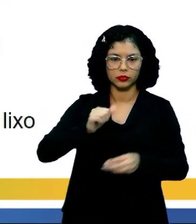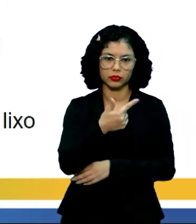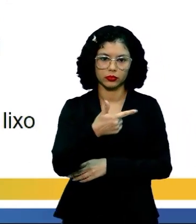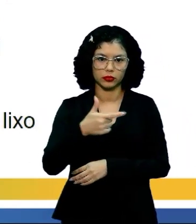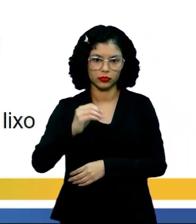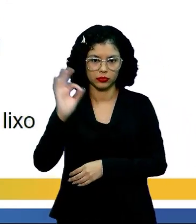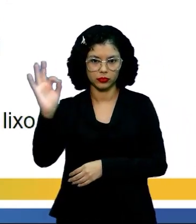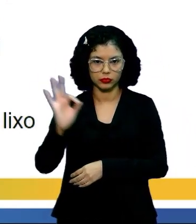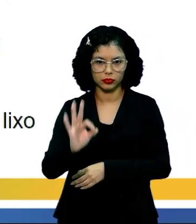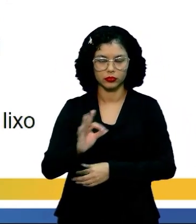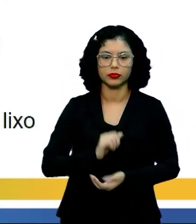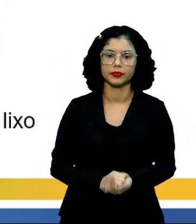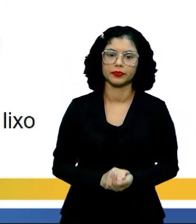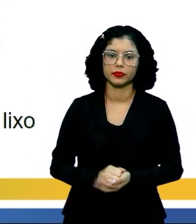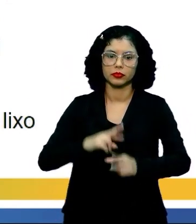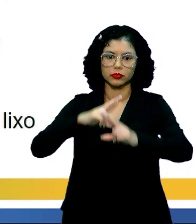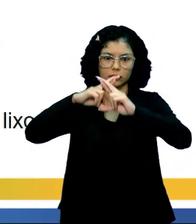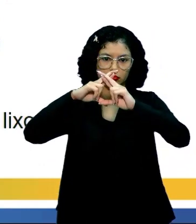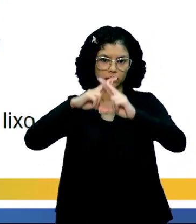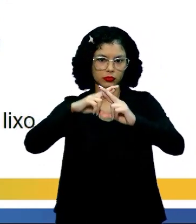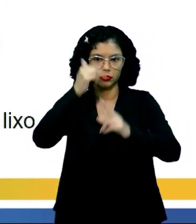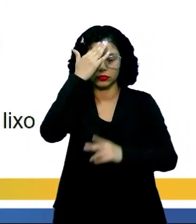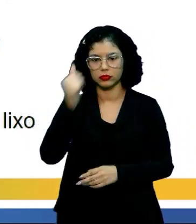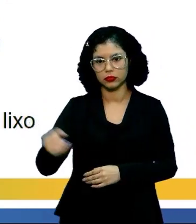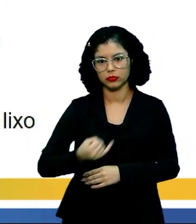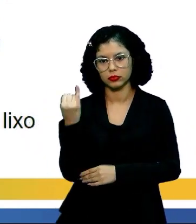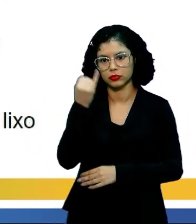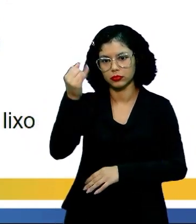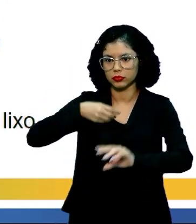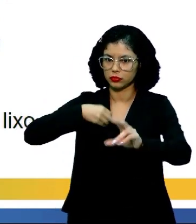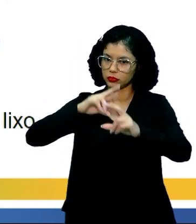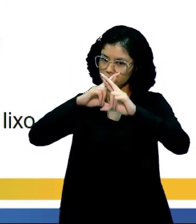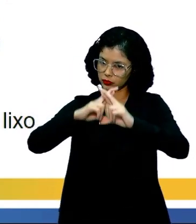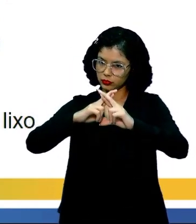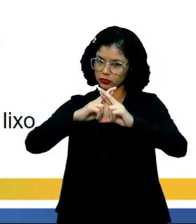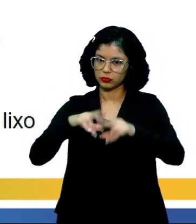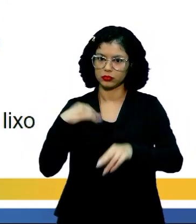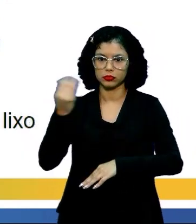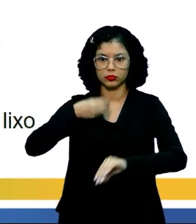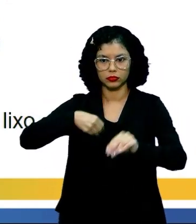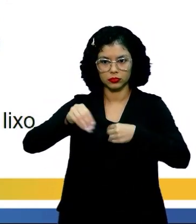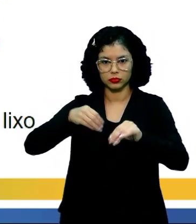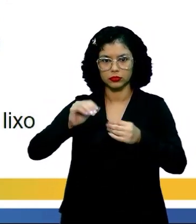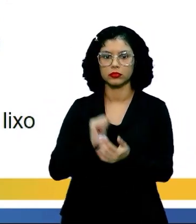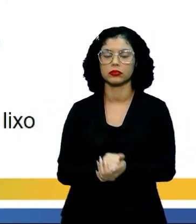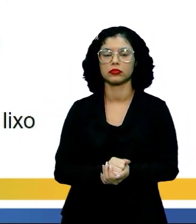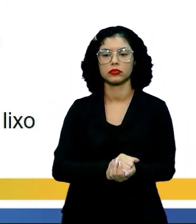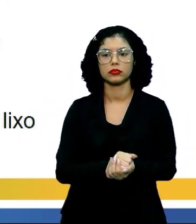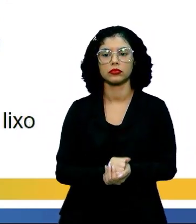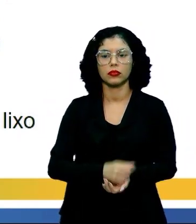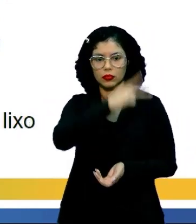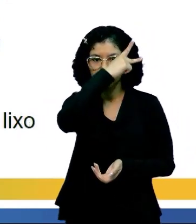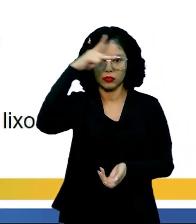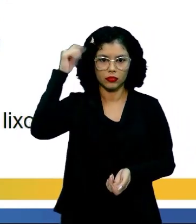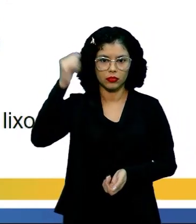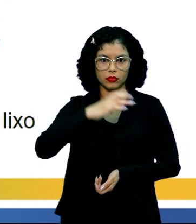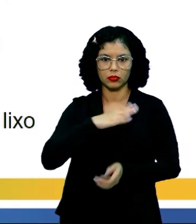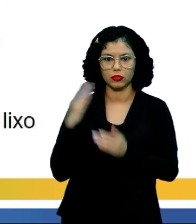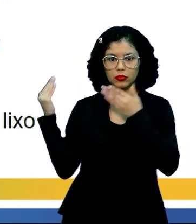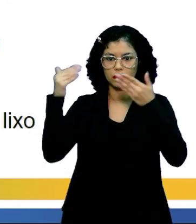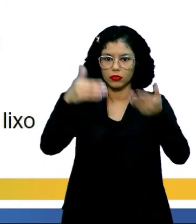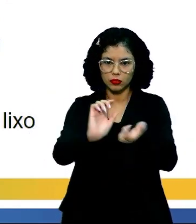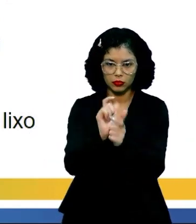apenas 2%, tá? Sabendo da importância da reciclagem, o prefeito da cidade propôs como